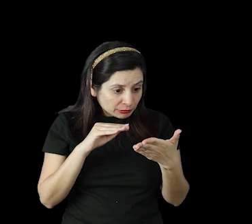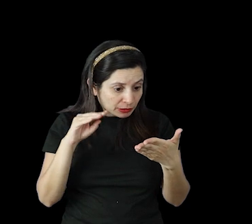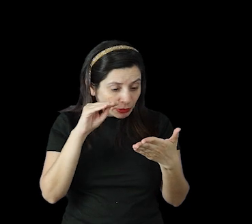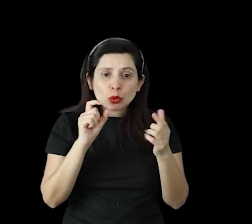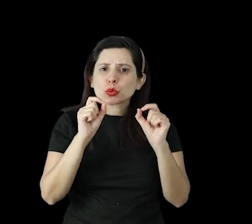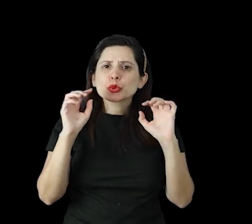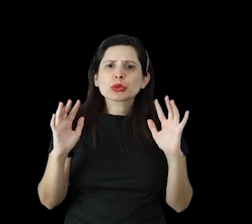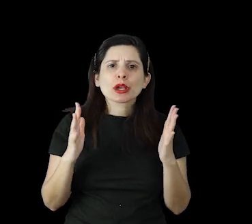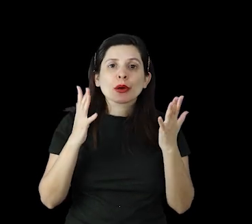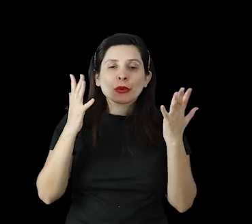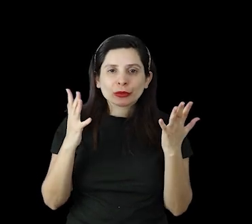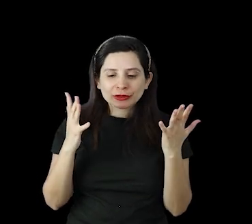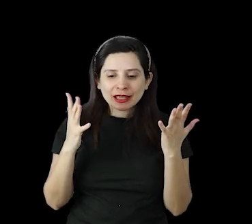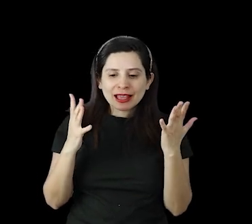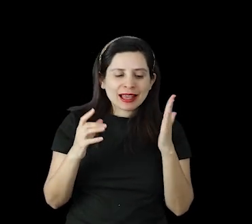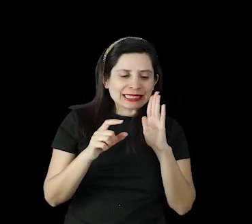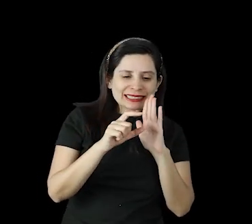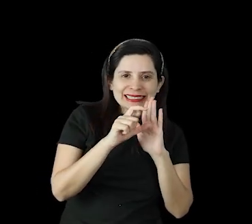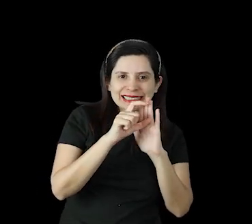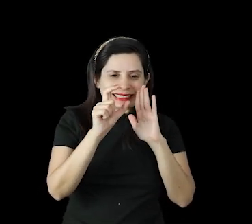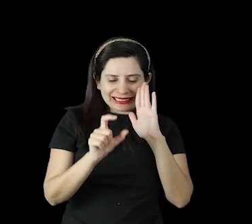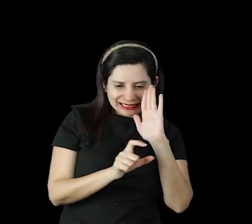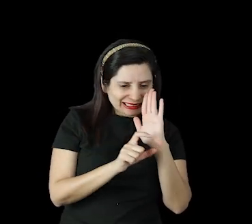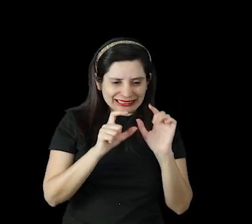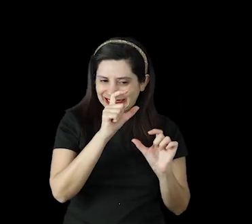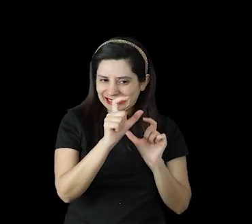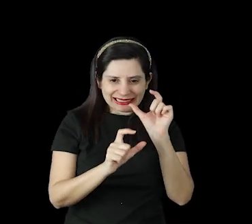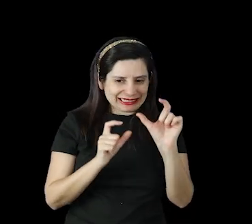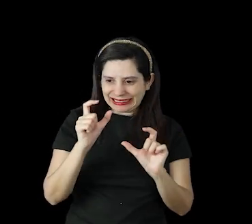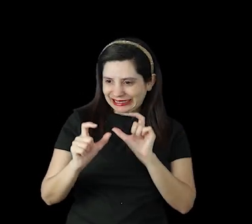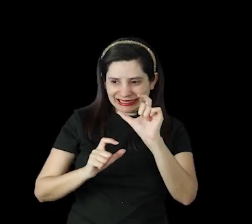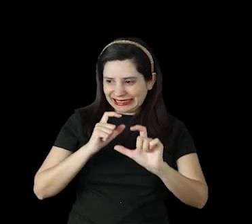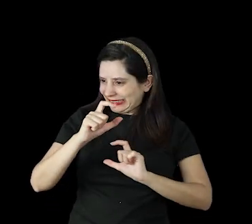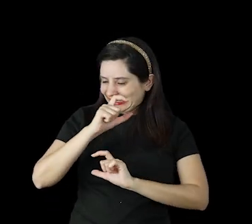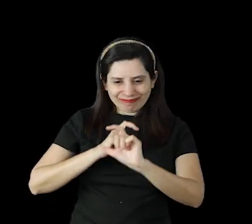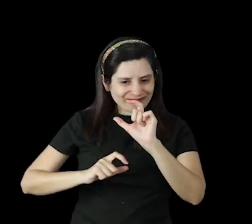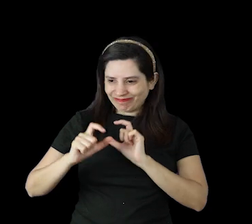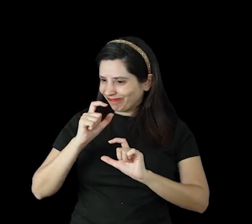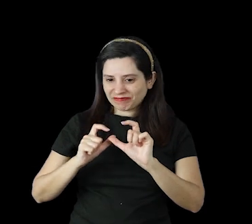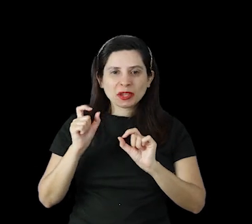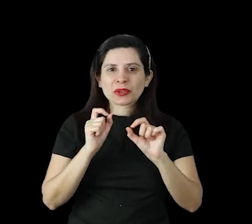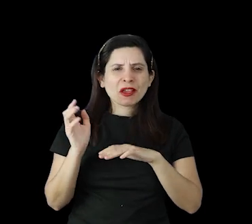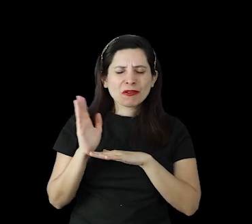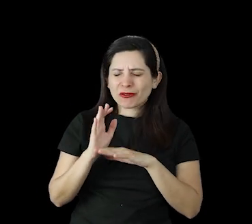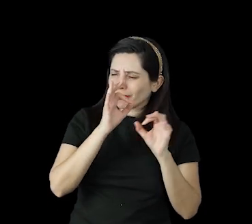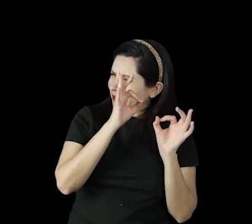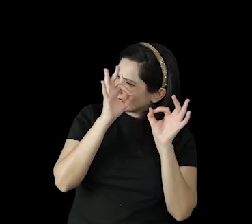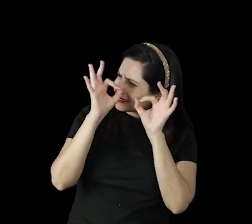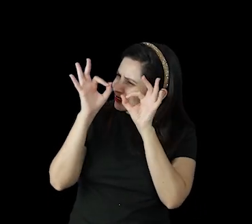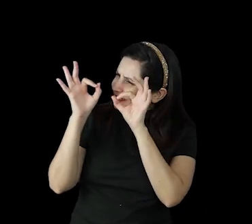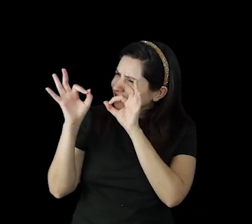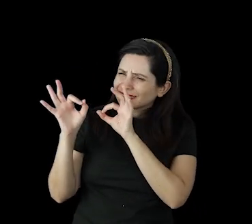vezes o que acontece é que uma peça está desencaixada. E uma peça desencaixada é aquele filme que você olha e